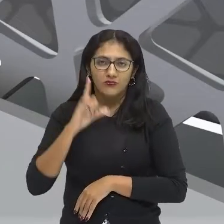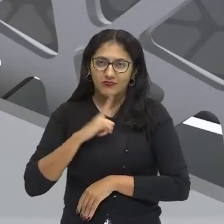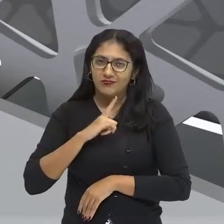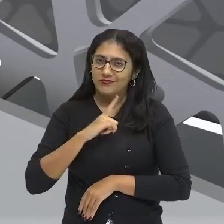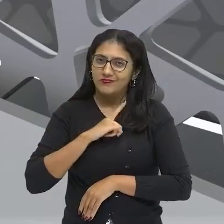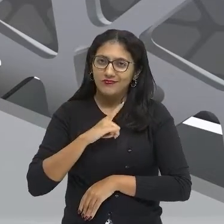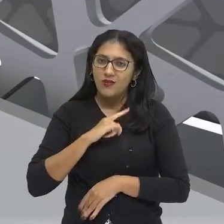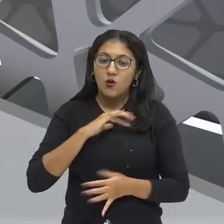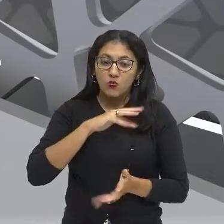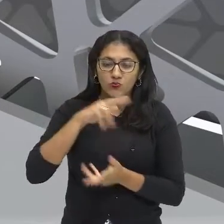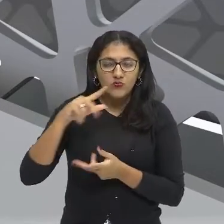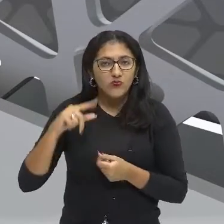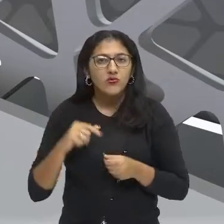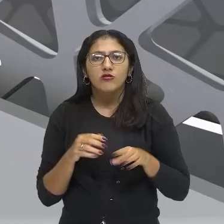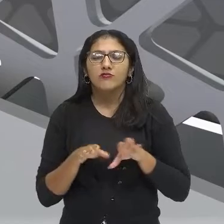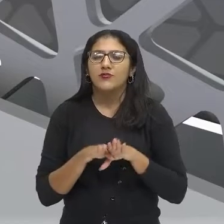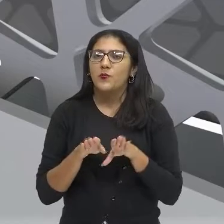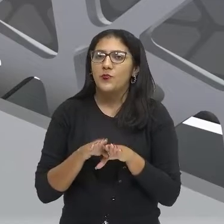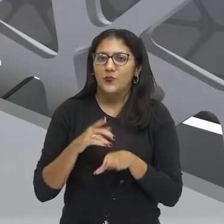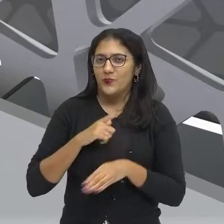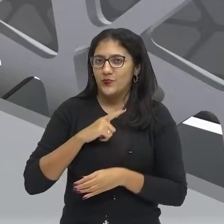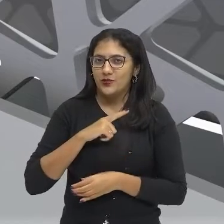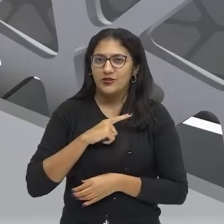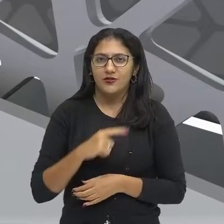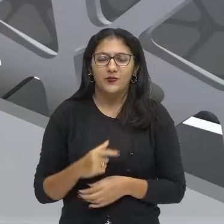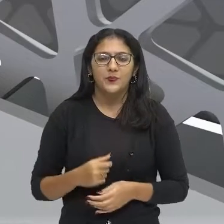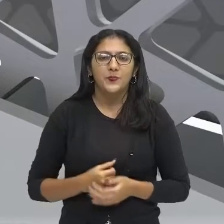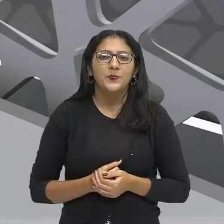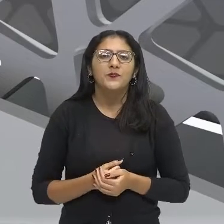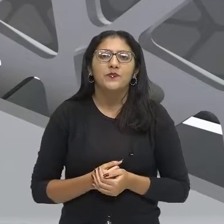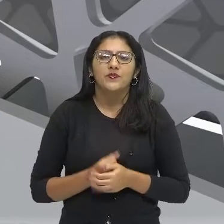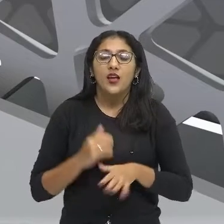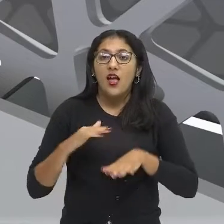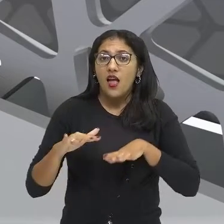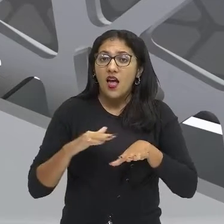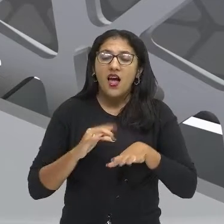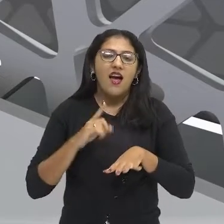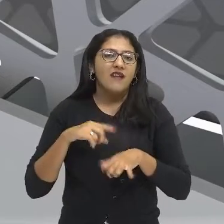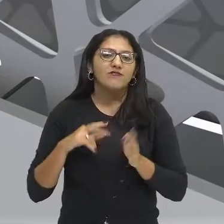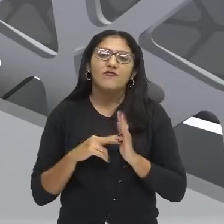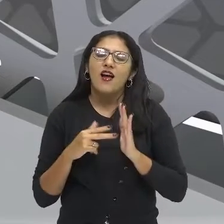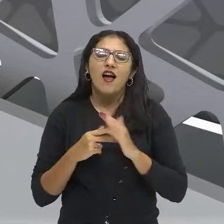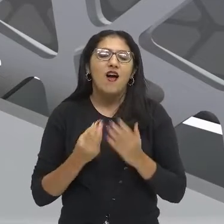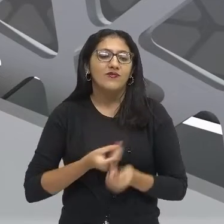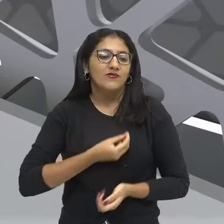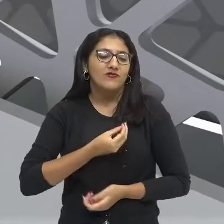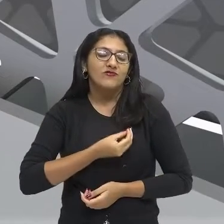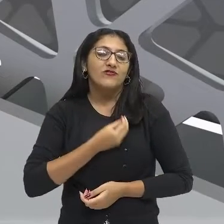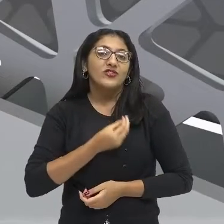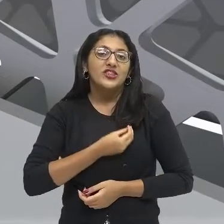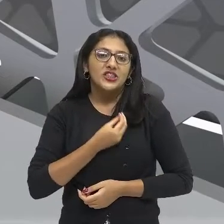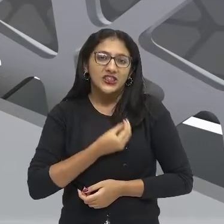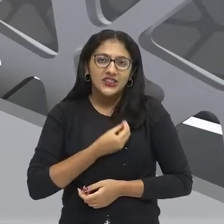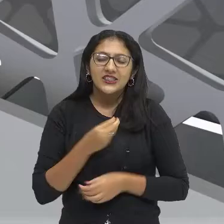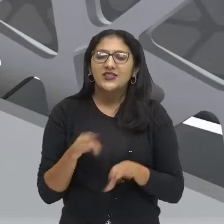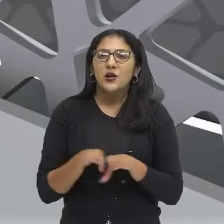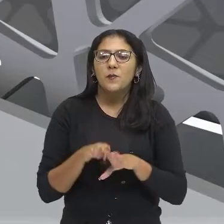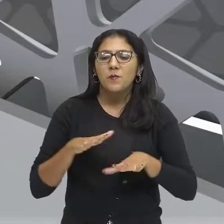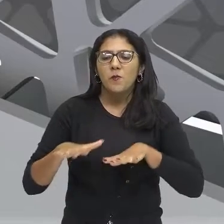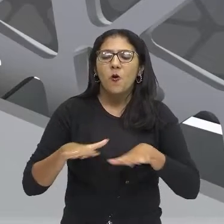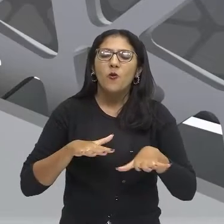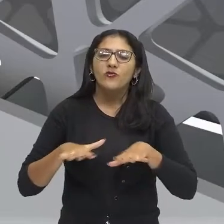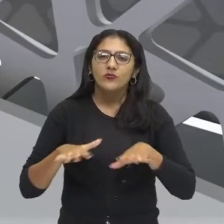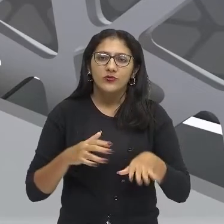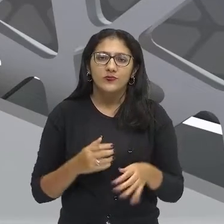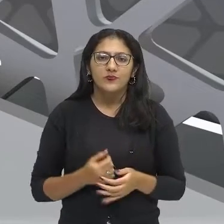no universo todo, existe ritmo. Então ritmo é vida, ritmo é movimento,